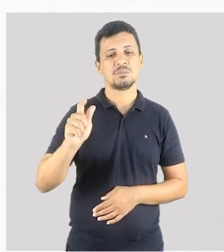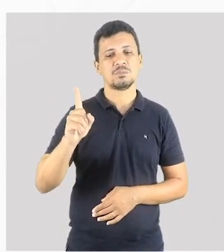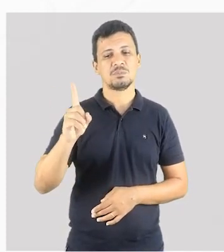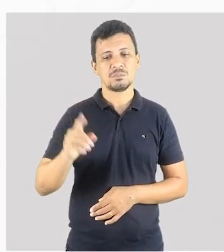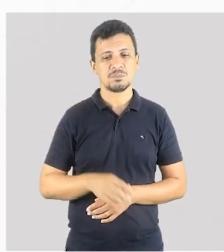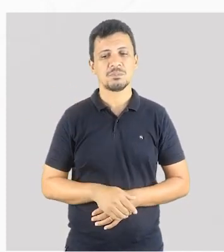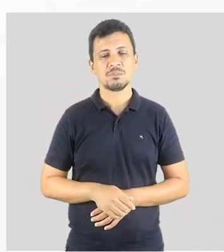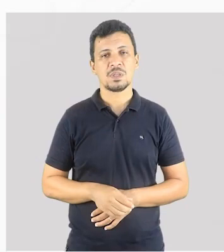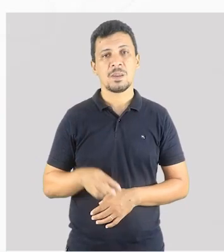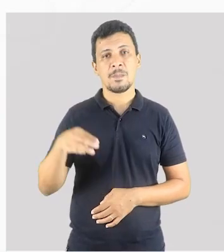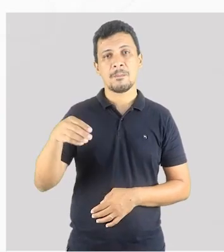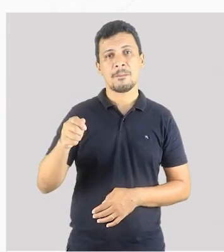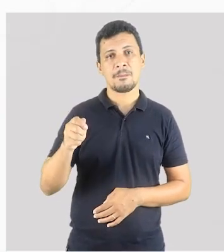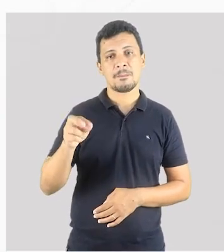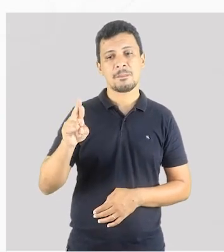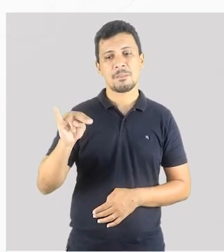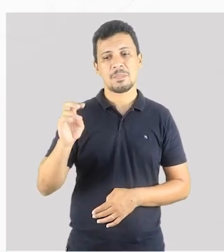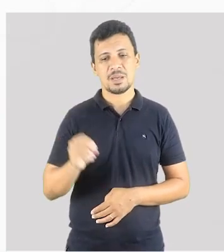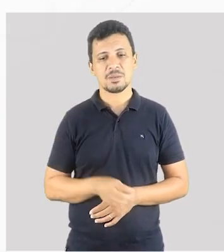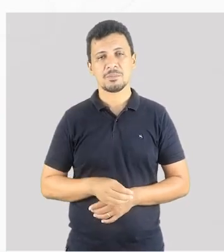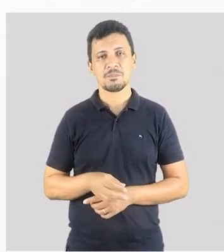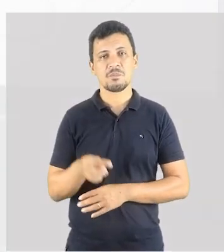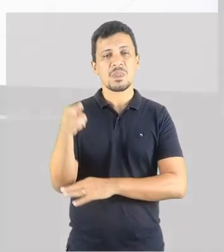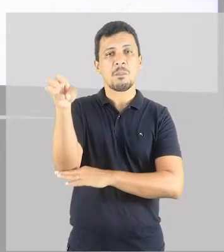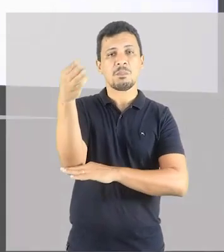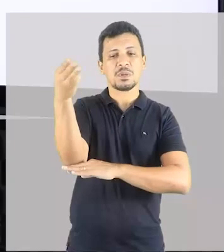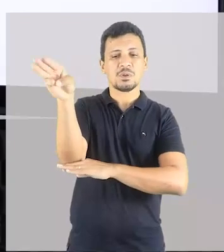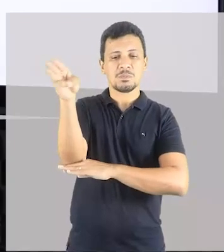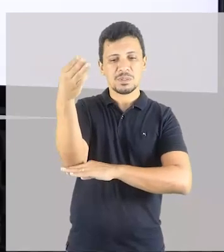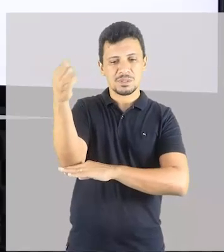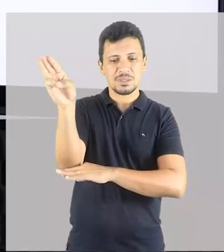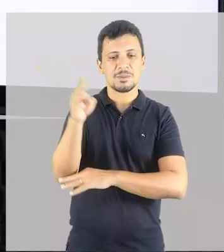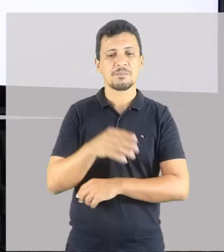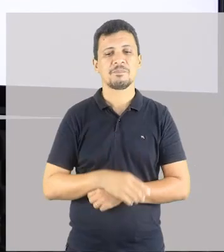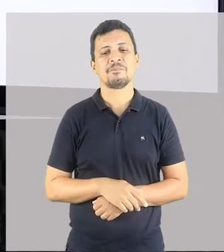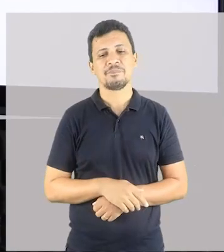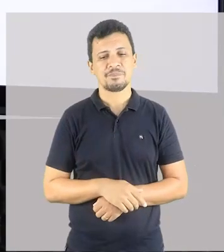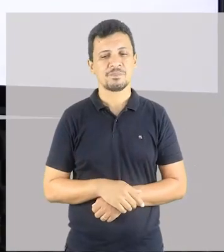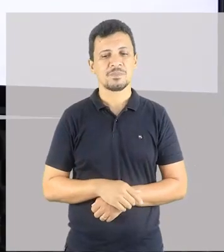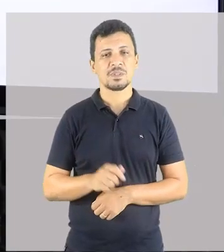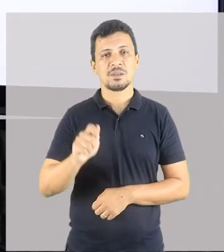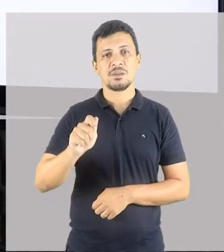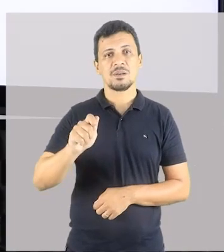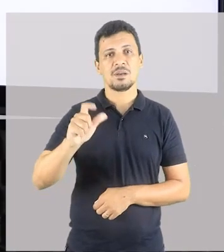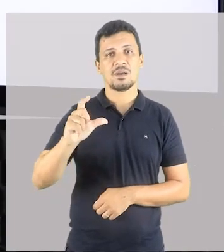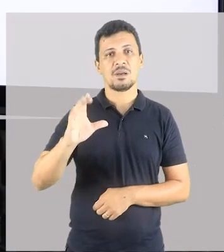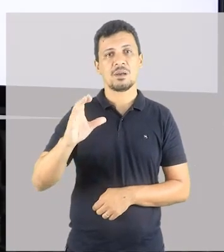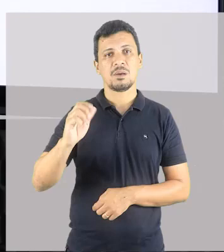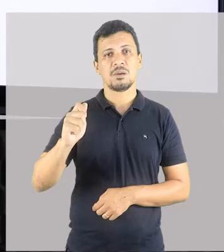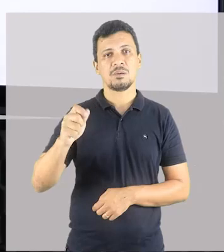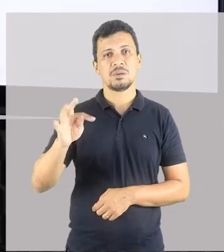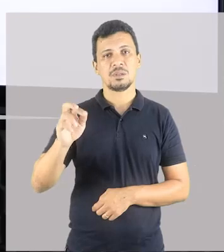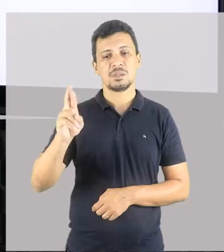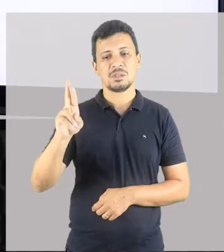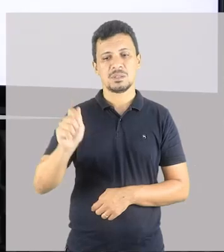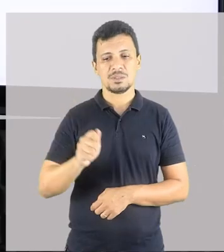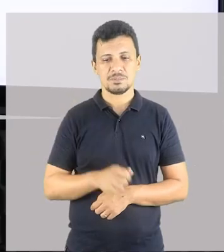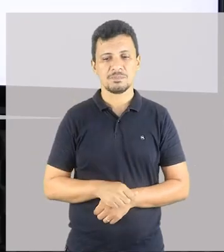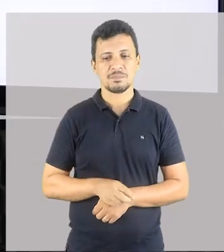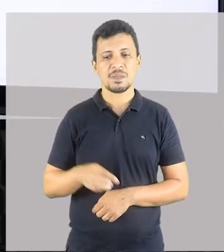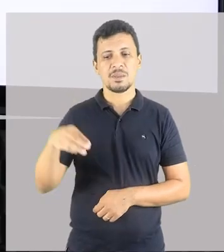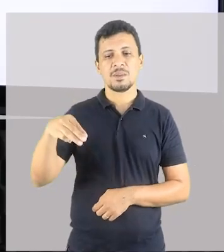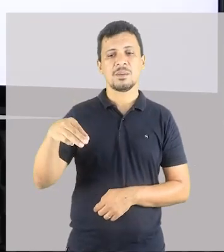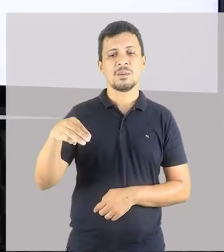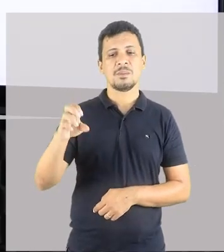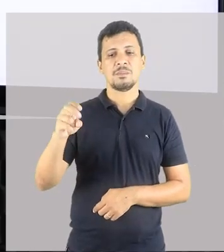dos 5, né, Mário de Andrade, Manuel Bandeira, uma das maiores referências, certo? Alcântara Machado, Menotti Del